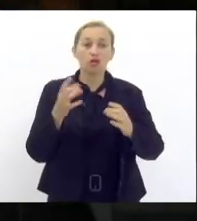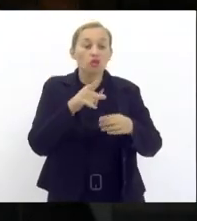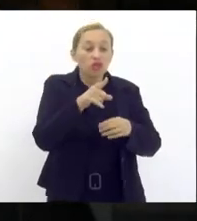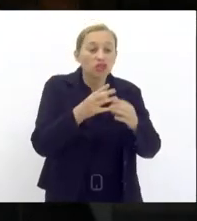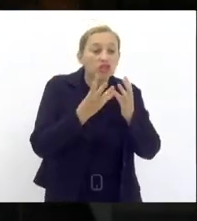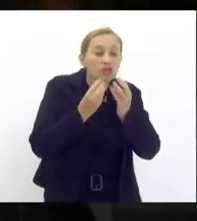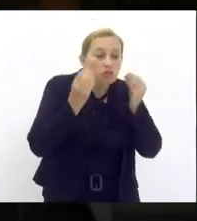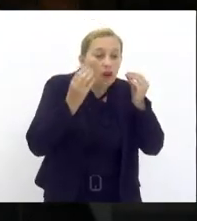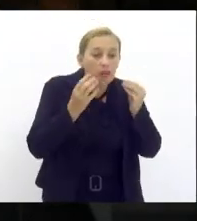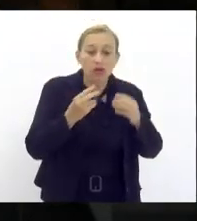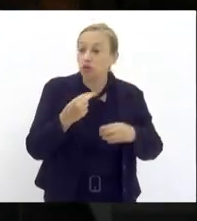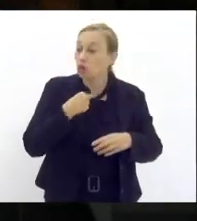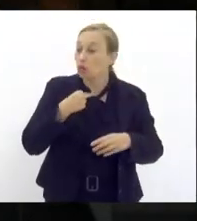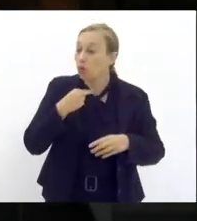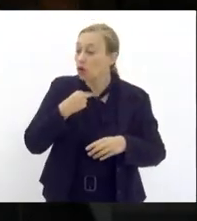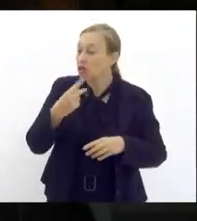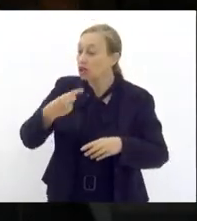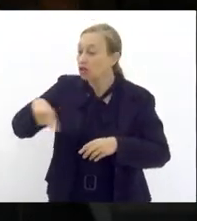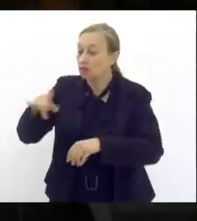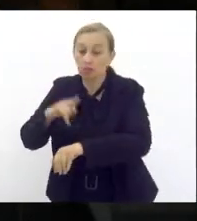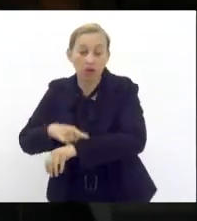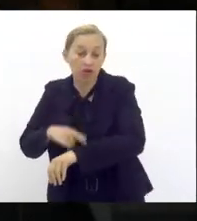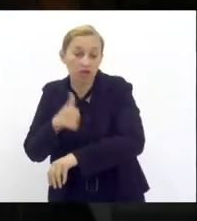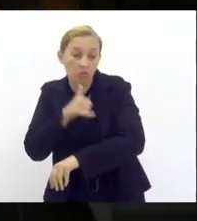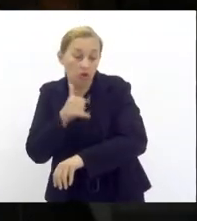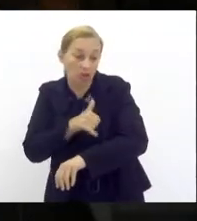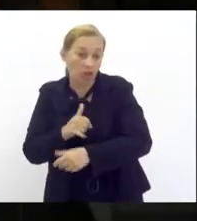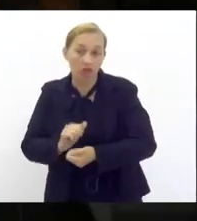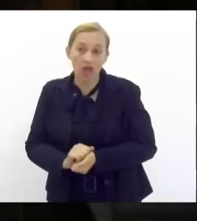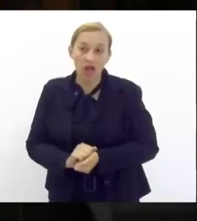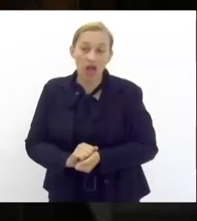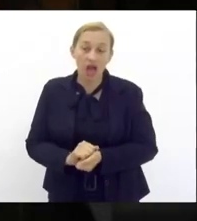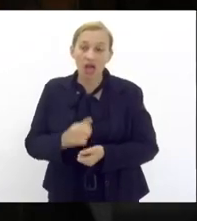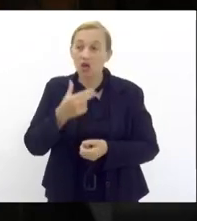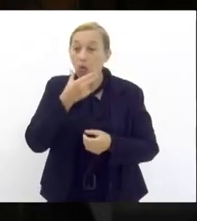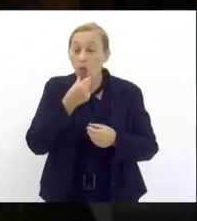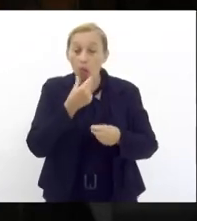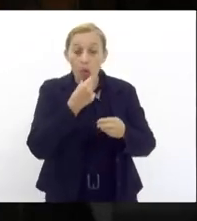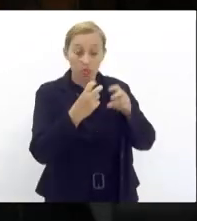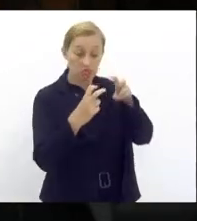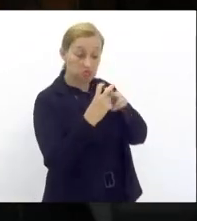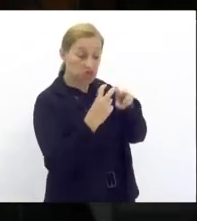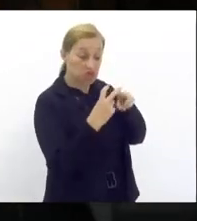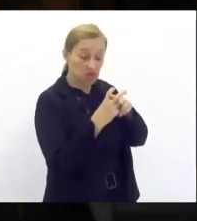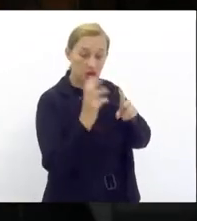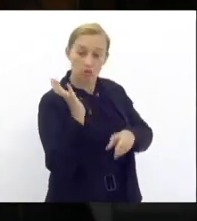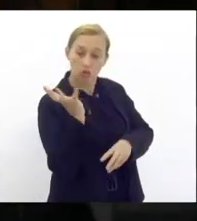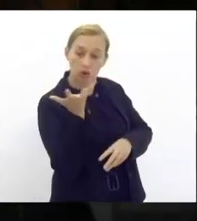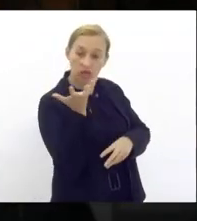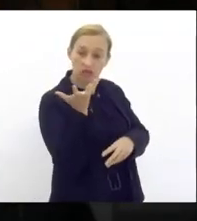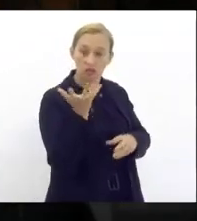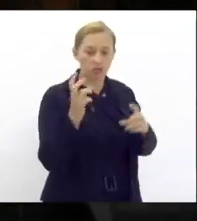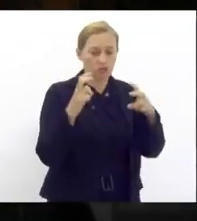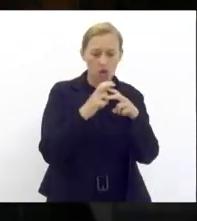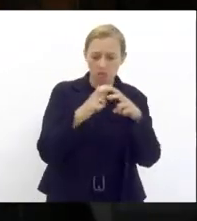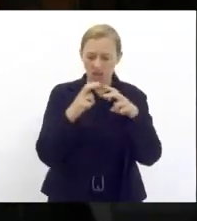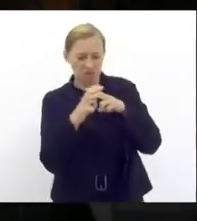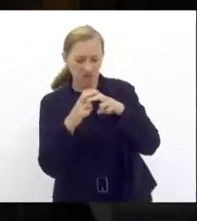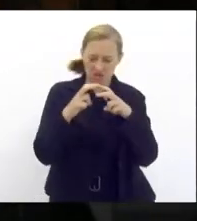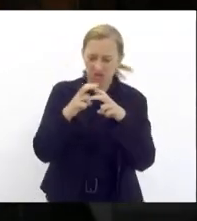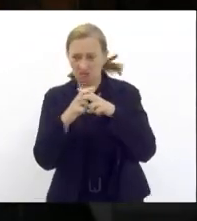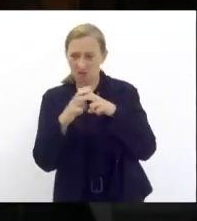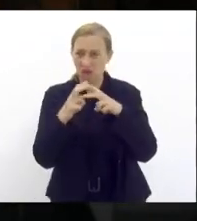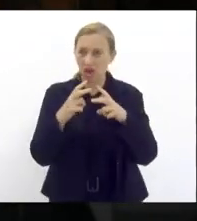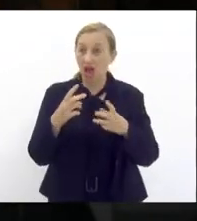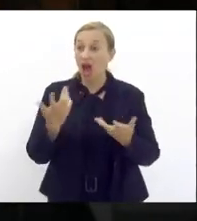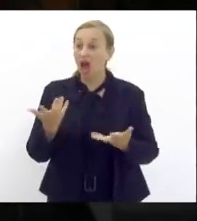esse banheiro é feminino. O cão catraz Rosna briga com seu Zé, seu Zé é preso